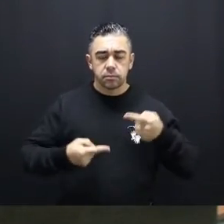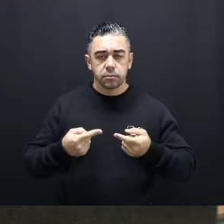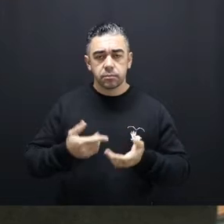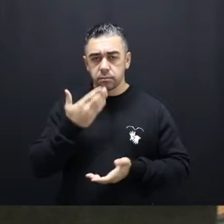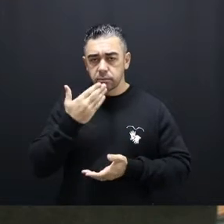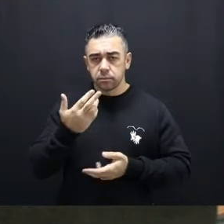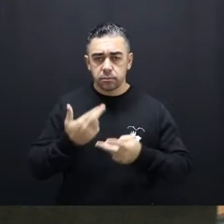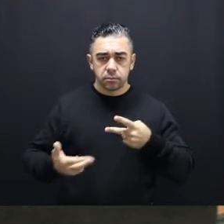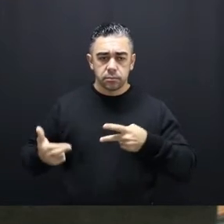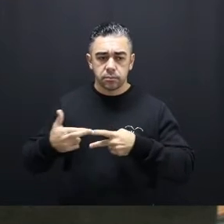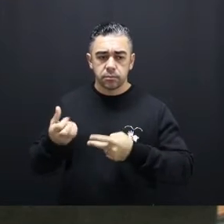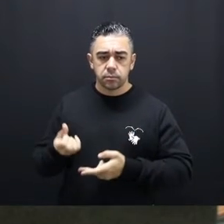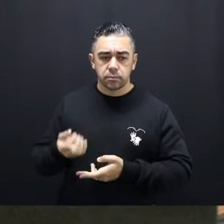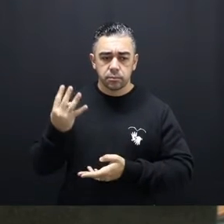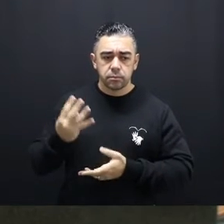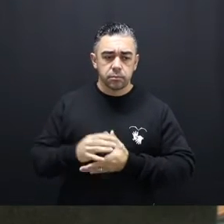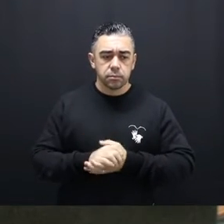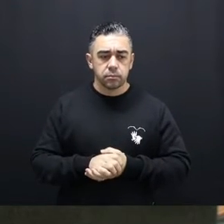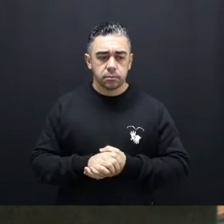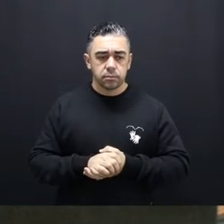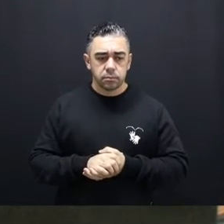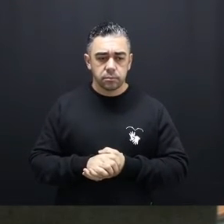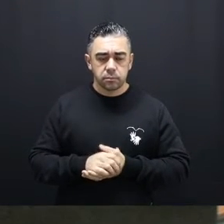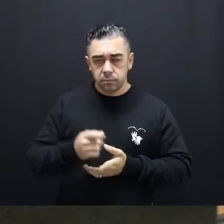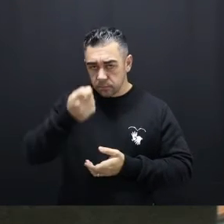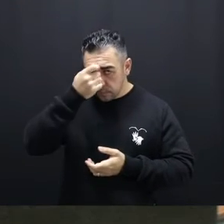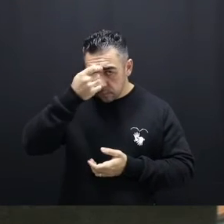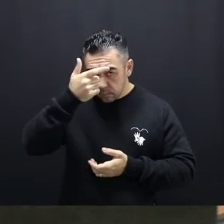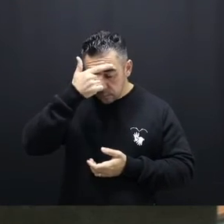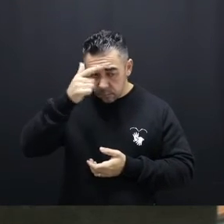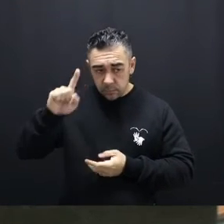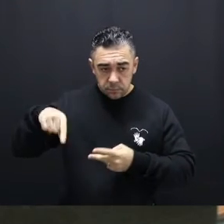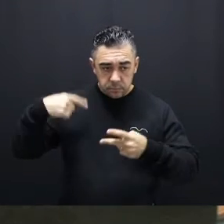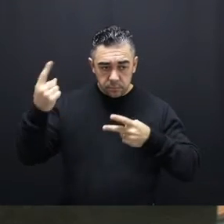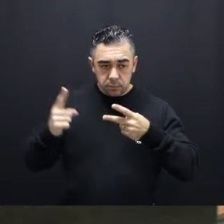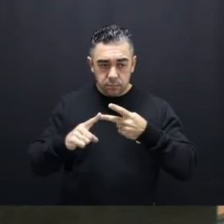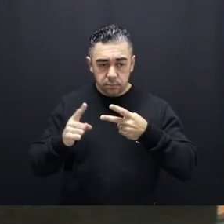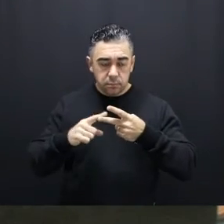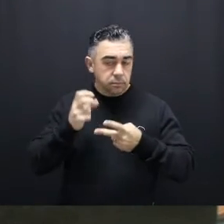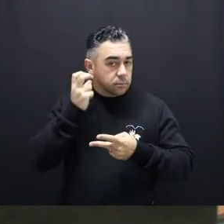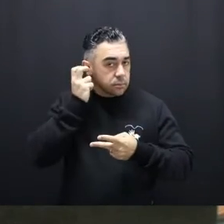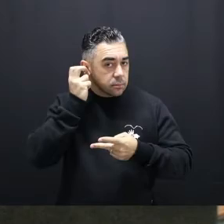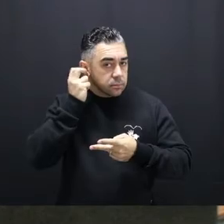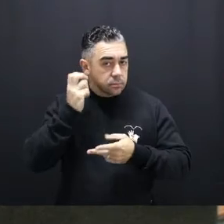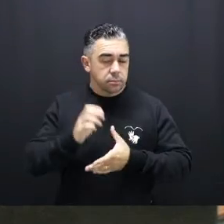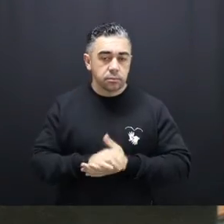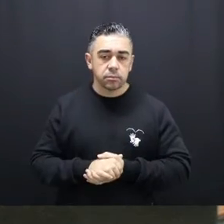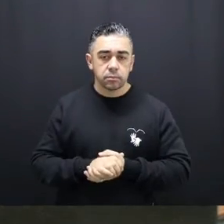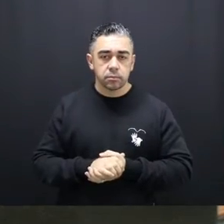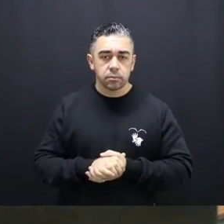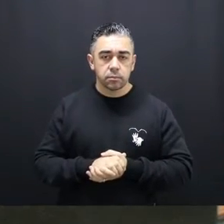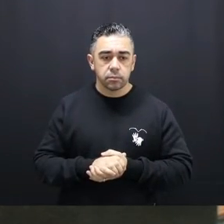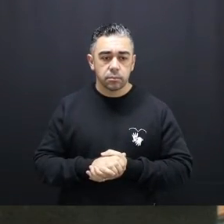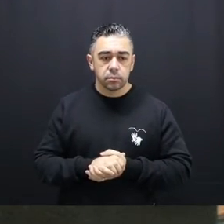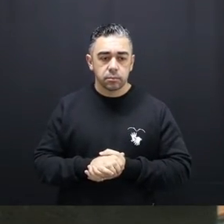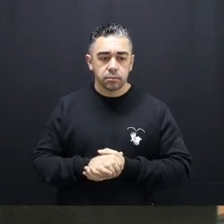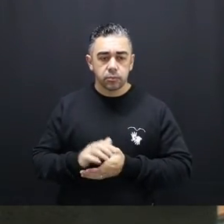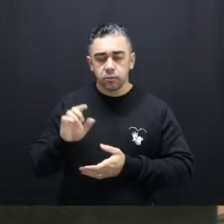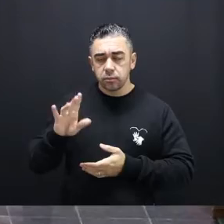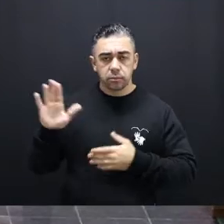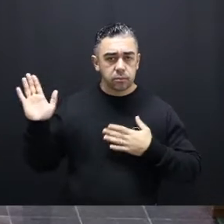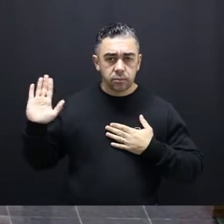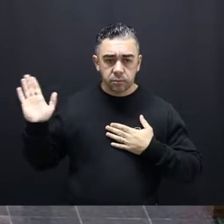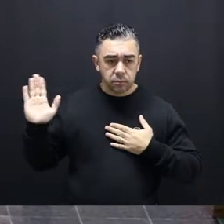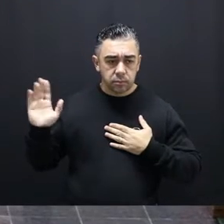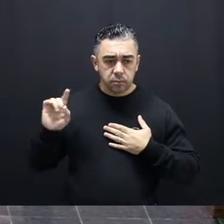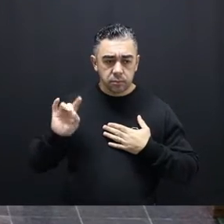requerimento 64 com a palavra a vereador Silvio Santos posteriormente vereador Paulinho Maradona no meu caso é só falar questão de ordem